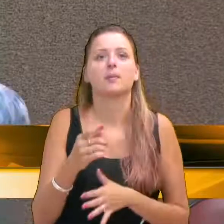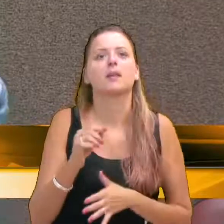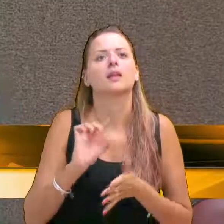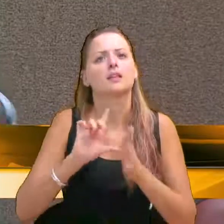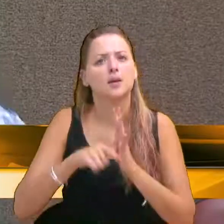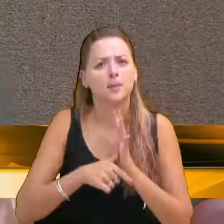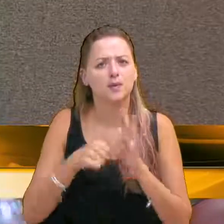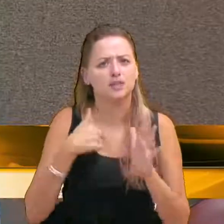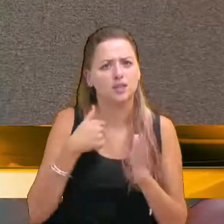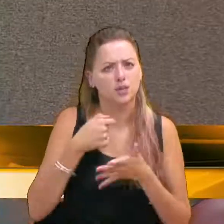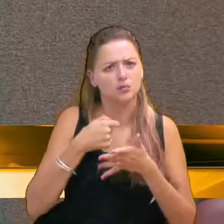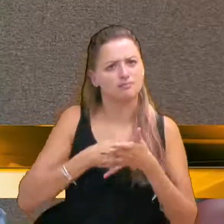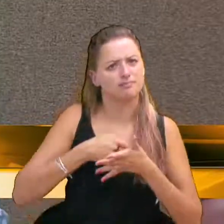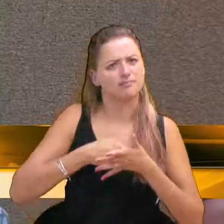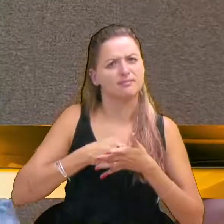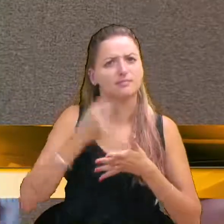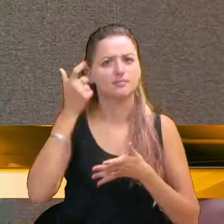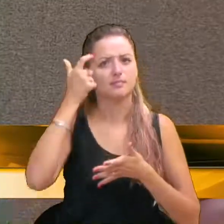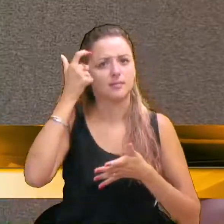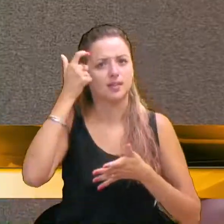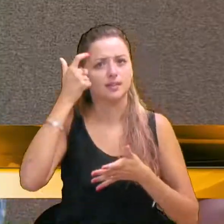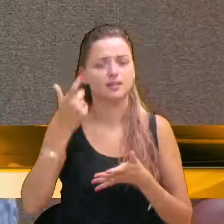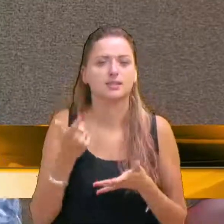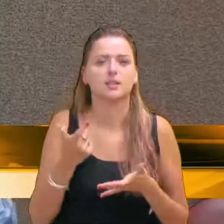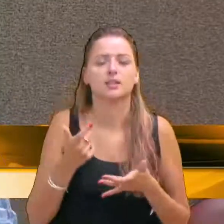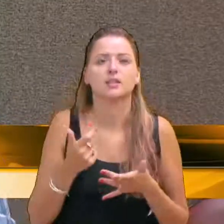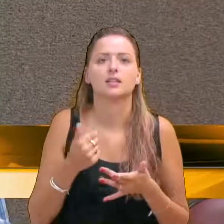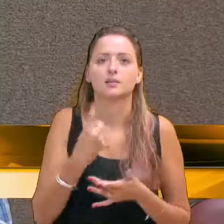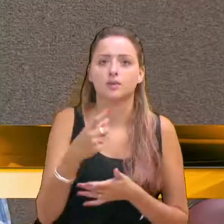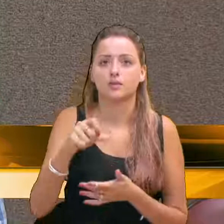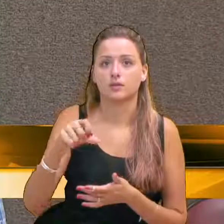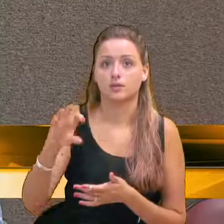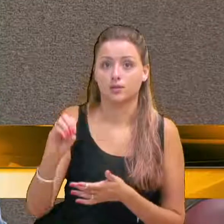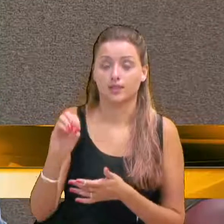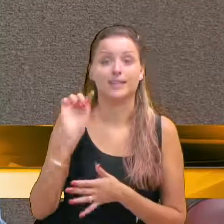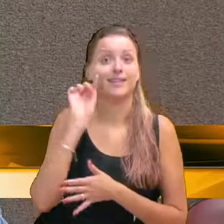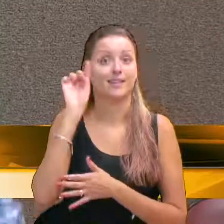tentar entender por que eles faziam isso. E desde 90, e lá as